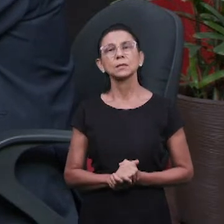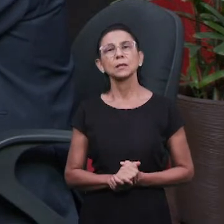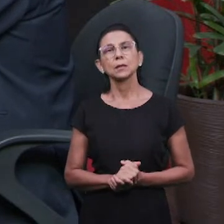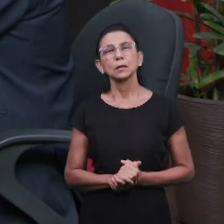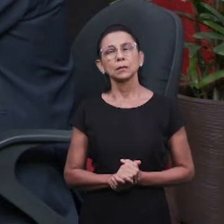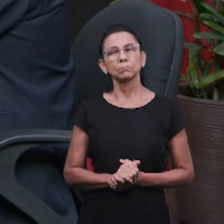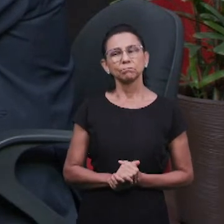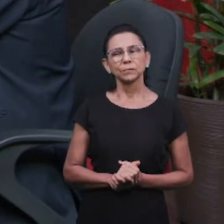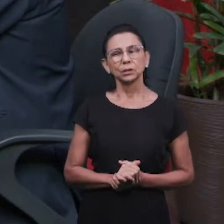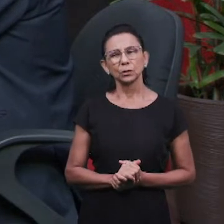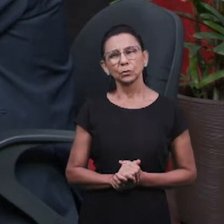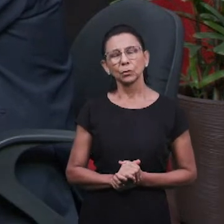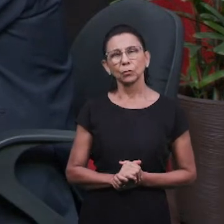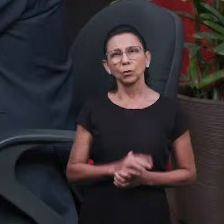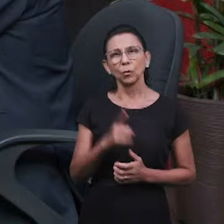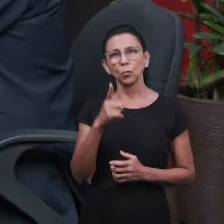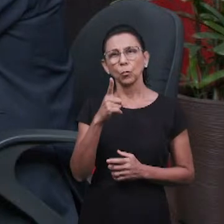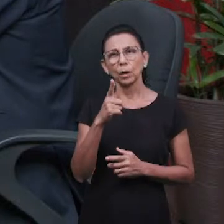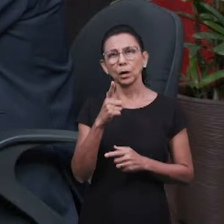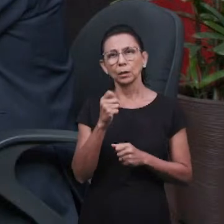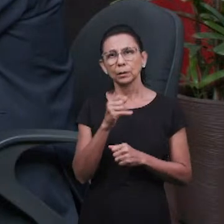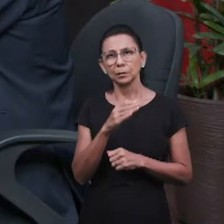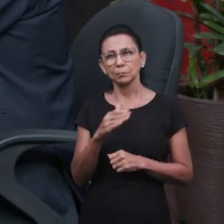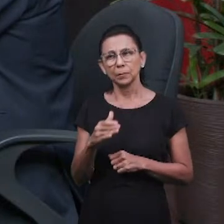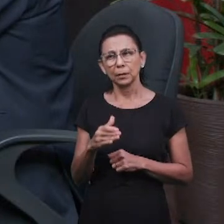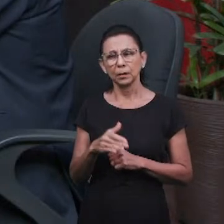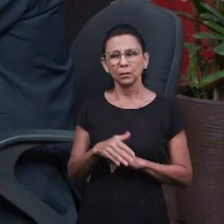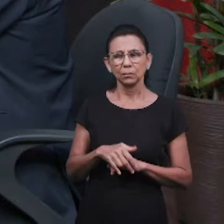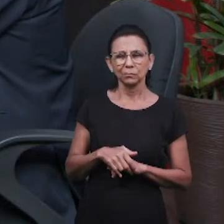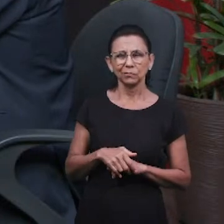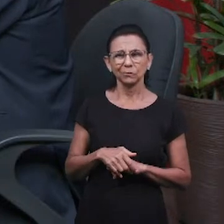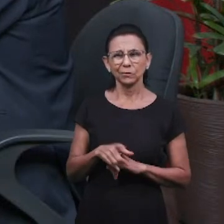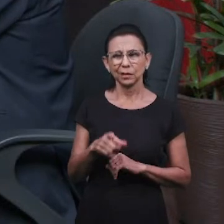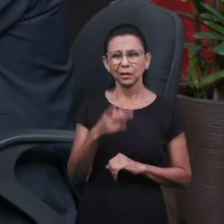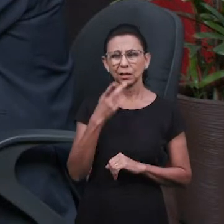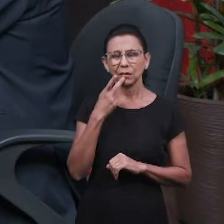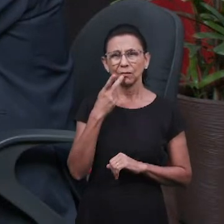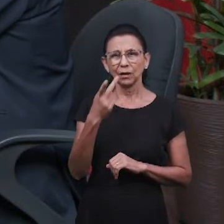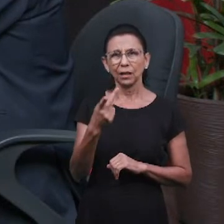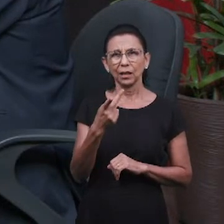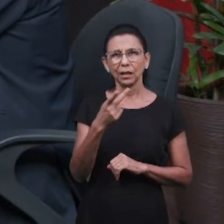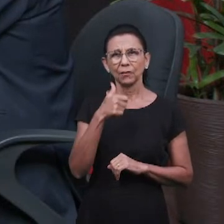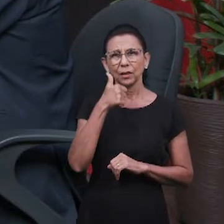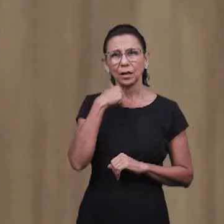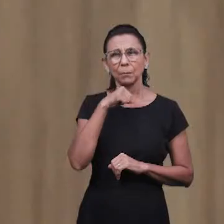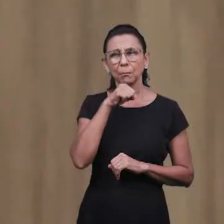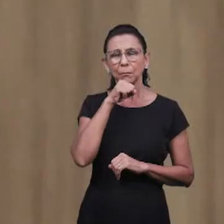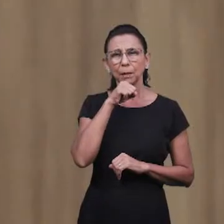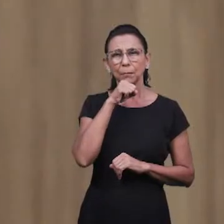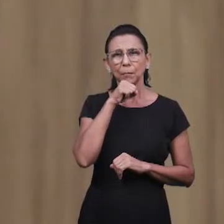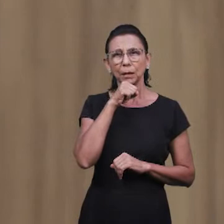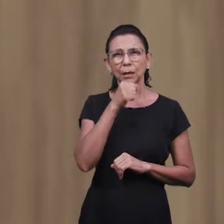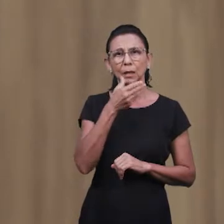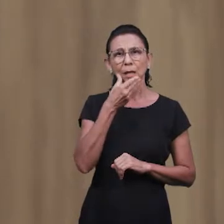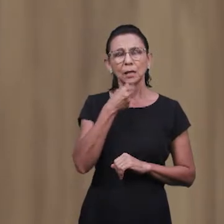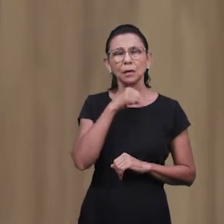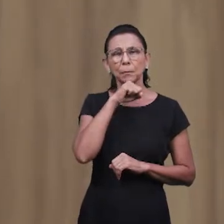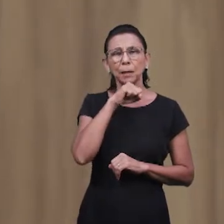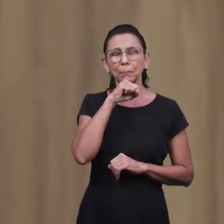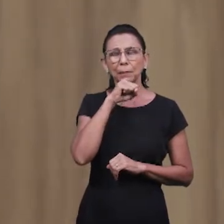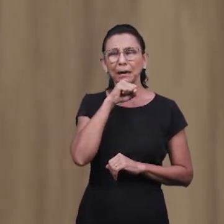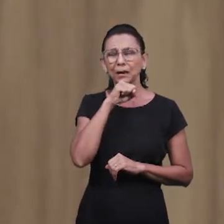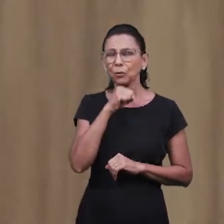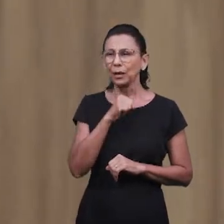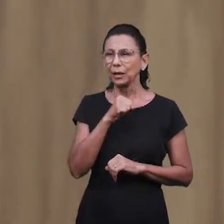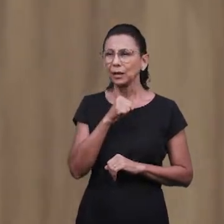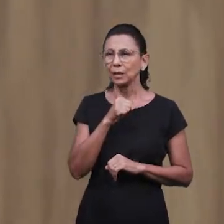com 2 anos de idade, 1 ano e meio, ele para de fazer tudo. Certo. Então, ele falava papai e mamãe, com 1 ano e meio, 2 anos, parou de